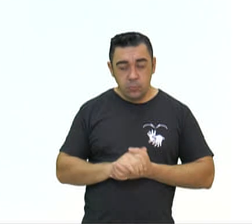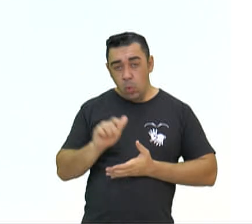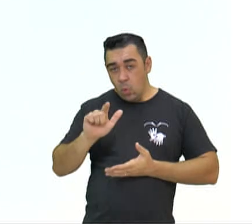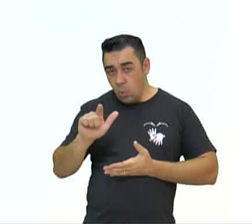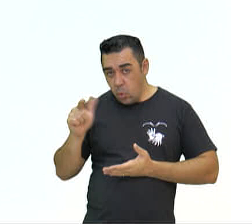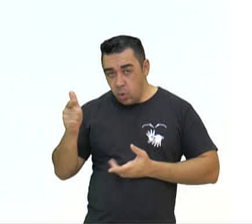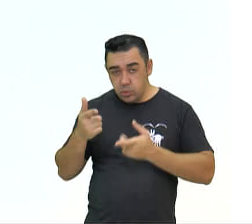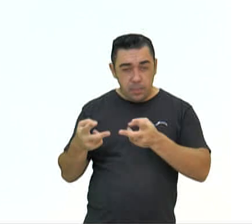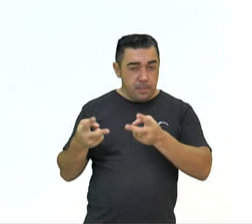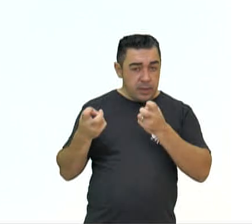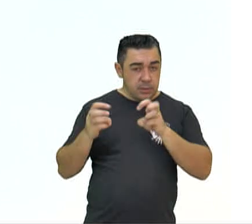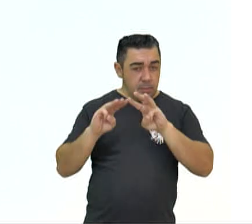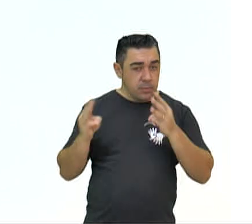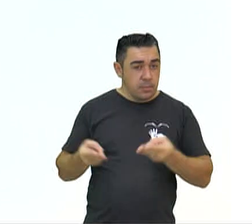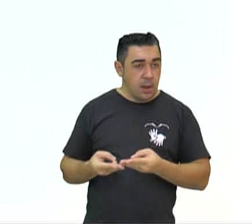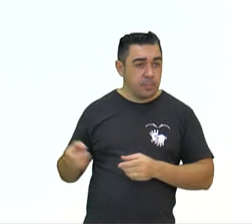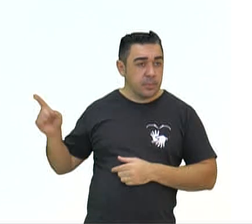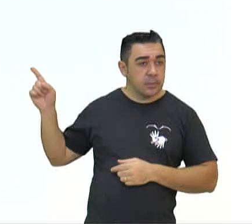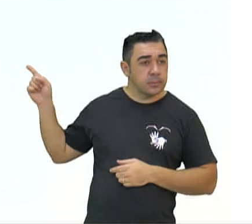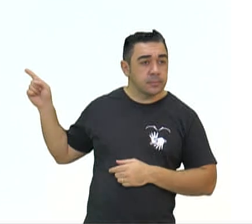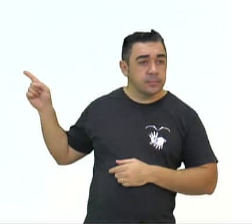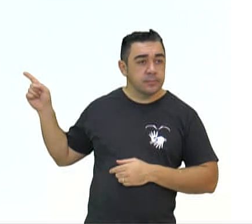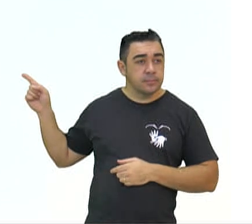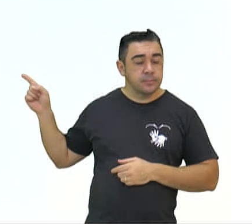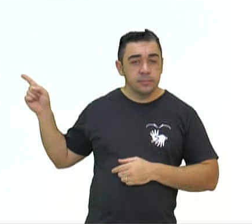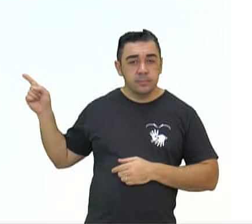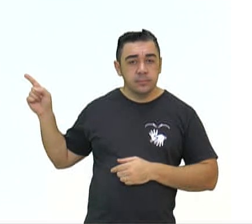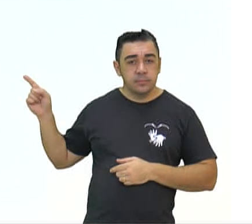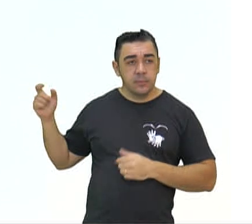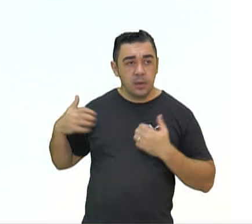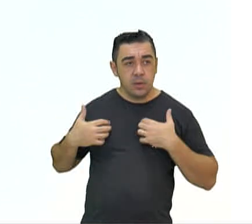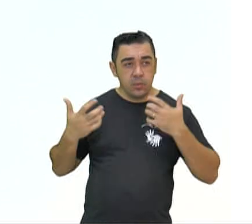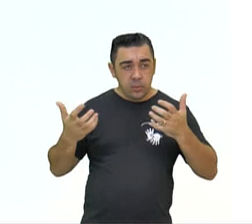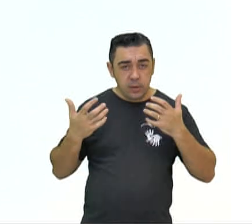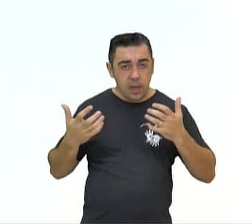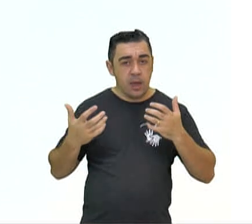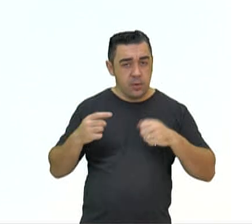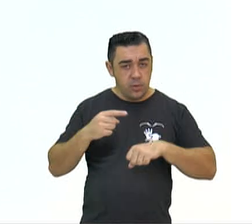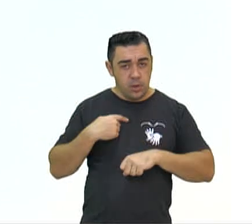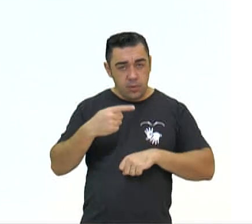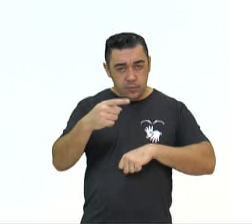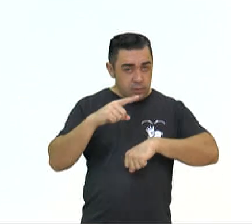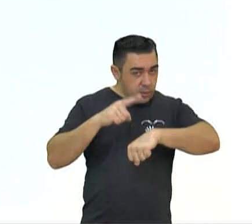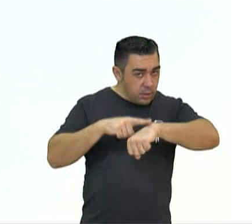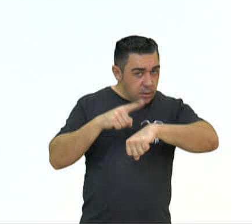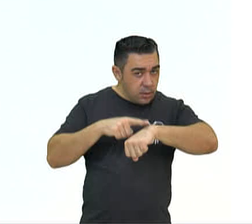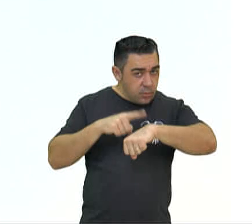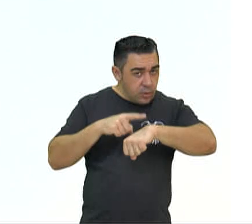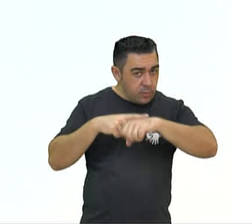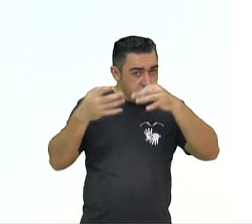Outro para a gente observar aqui, ó. Esse aqui que eu quero gastar um tempinho com você. Pera aí.